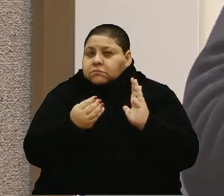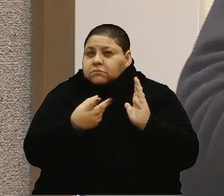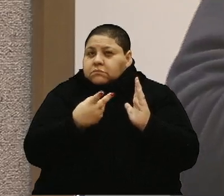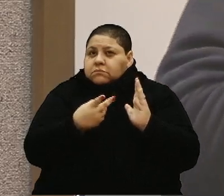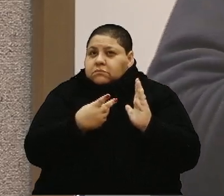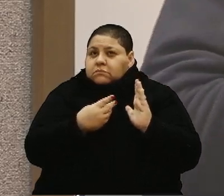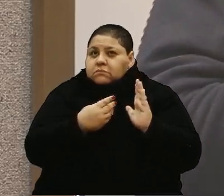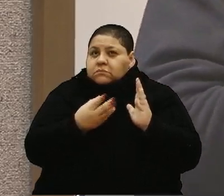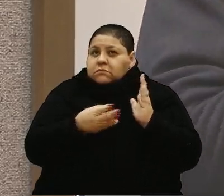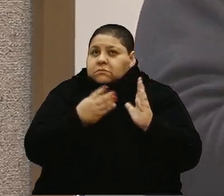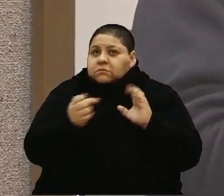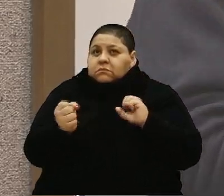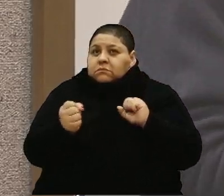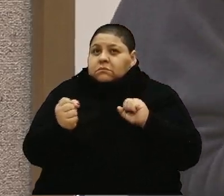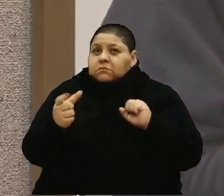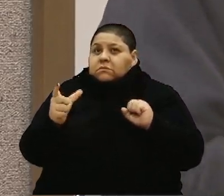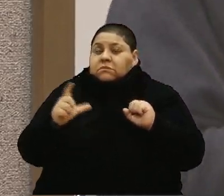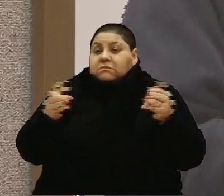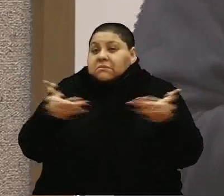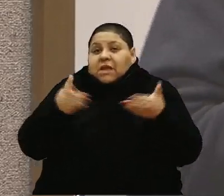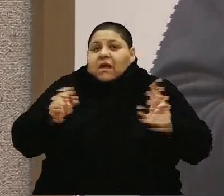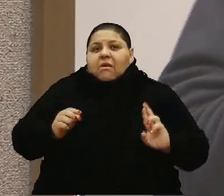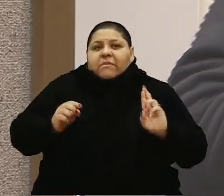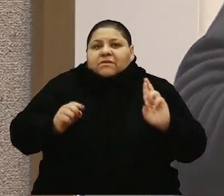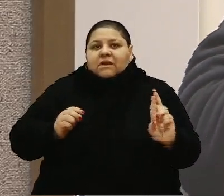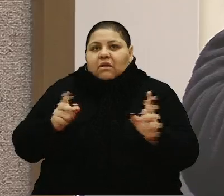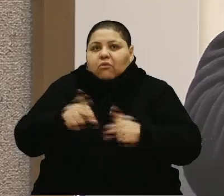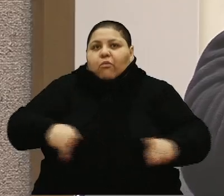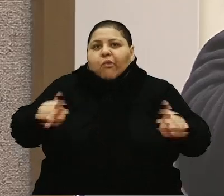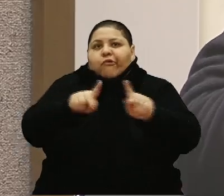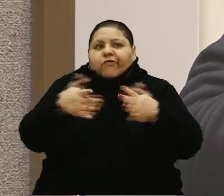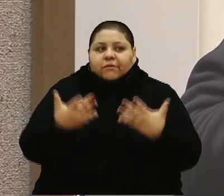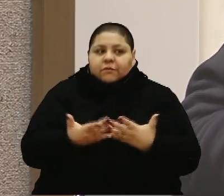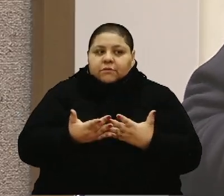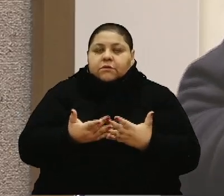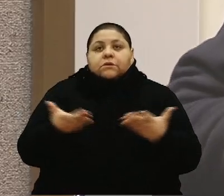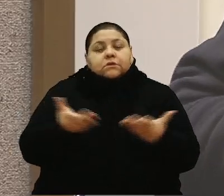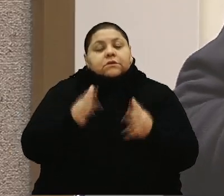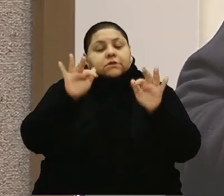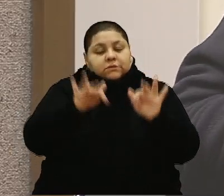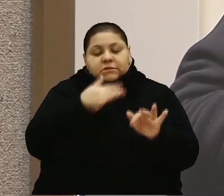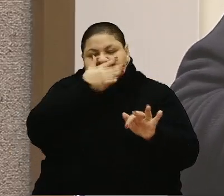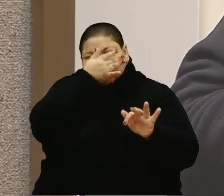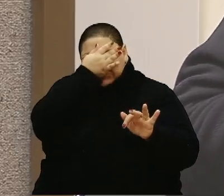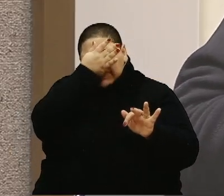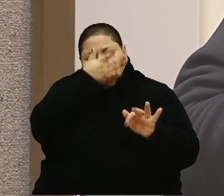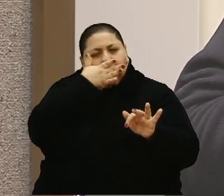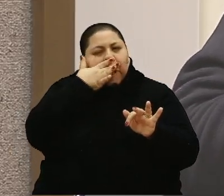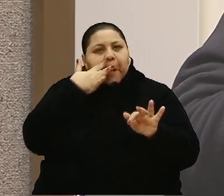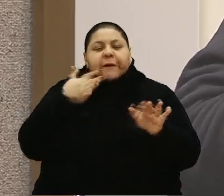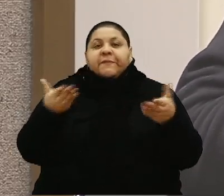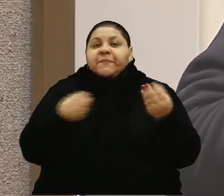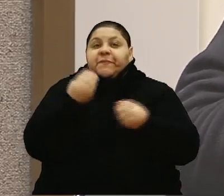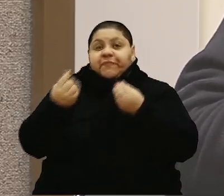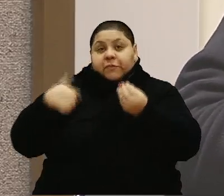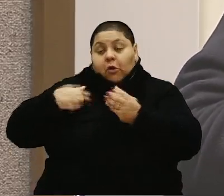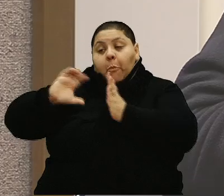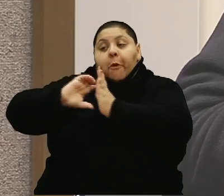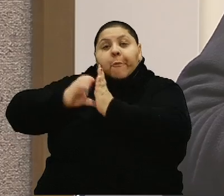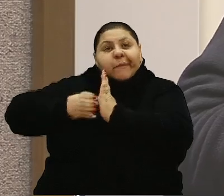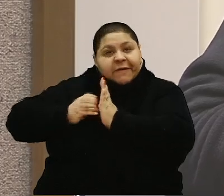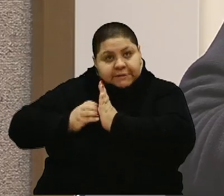da democracia do ponto de vista da representação. Para concluir, vereador. Então, concluo dizendo que, como o meu